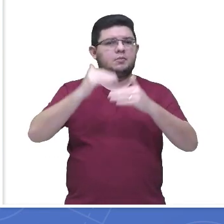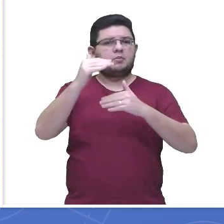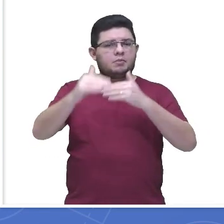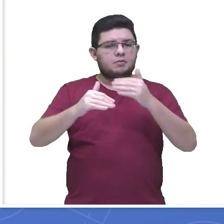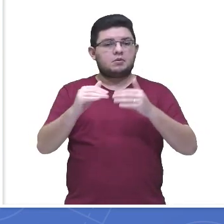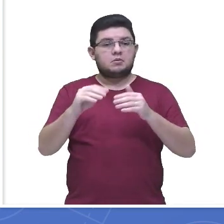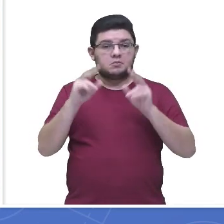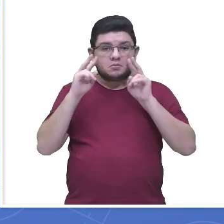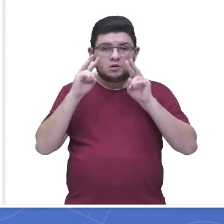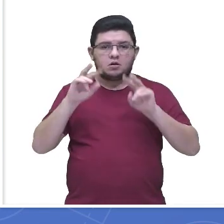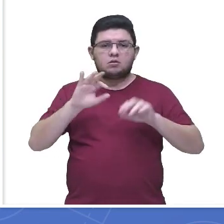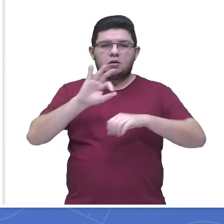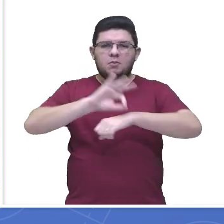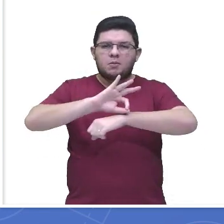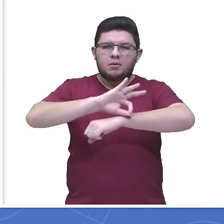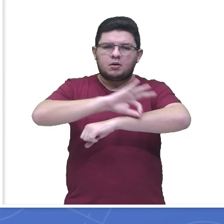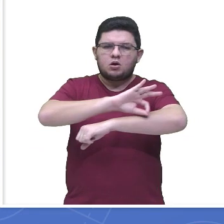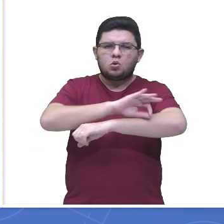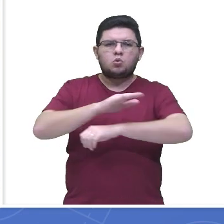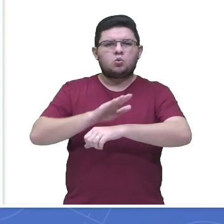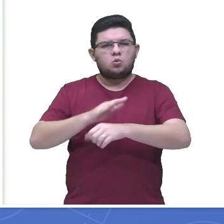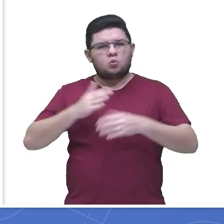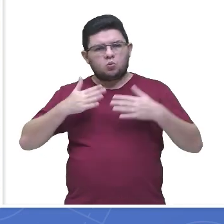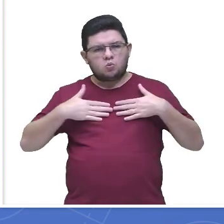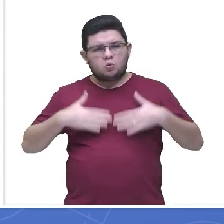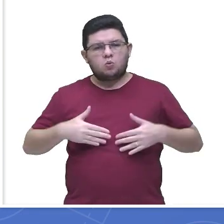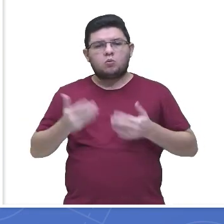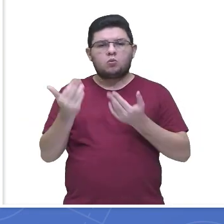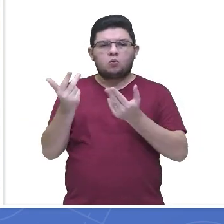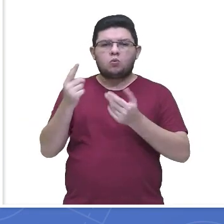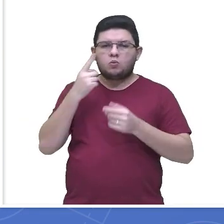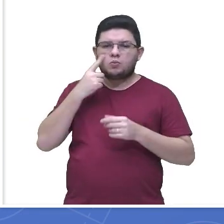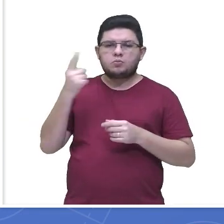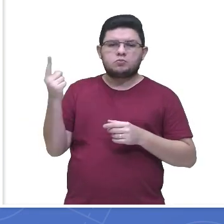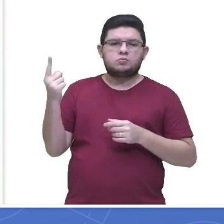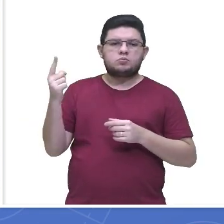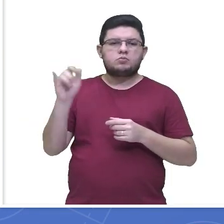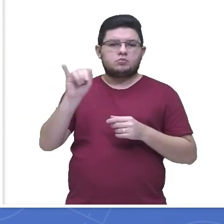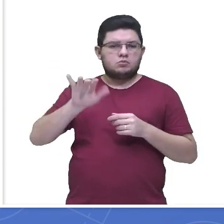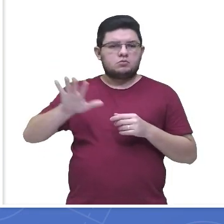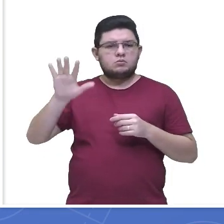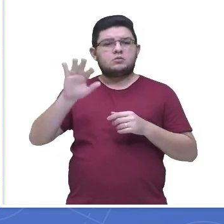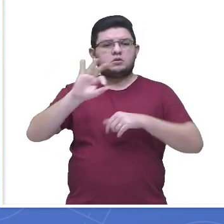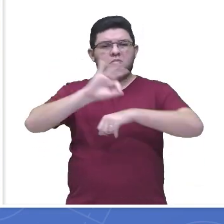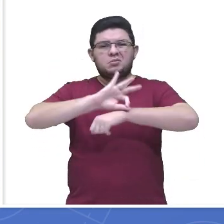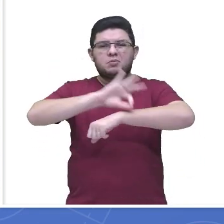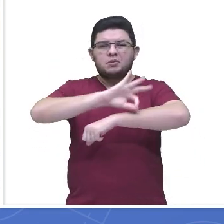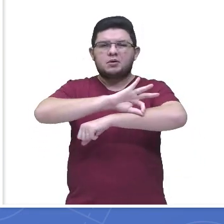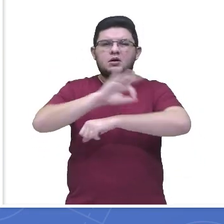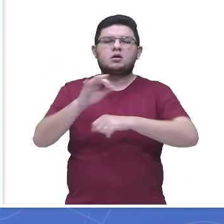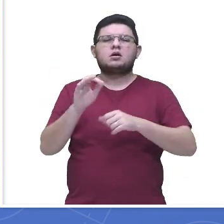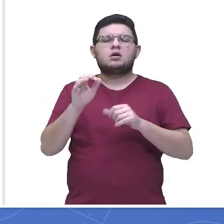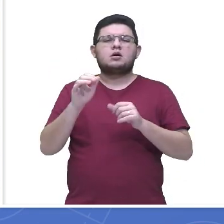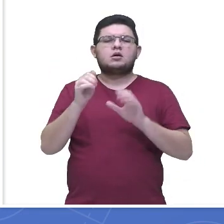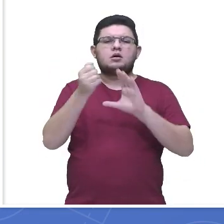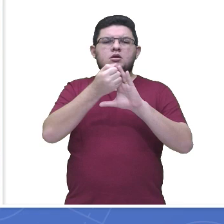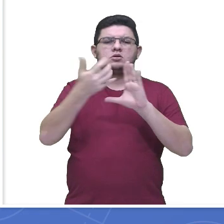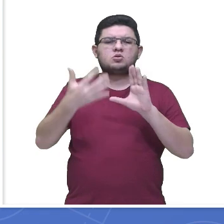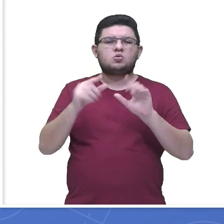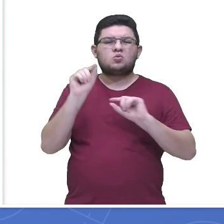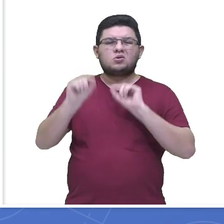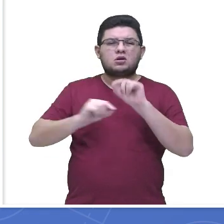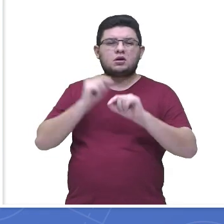né, pelo corpo, como essa que a gente está visualizando aqui, ó. E essas feridas, elas têm essa característica, ó. Elas são feridas